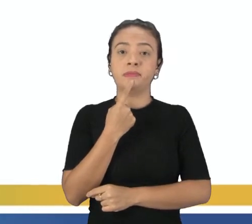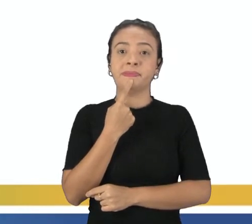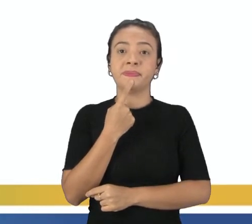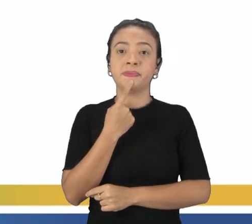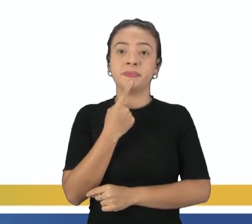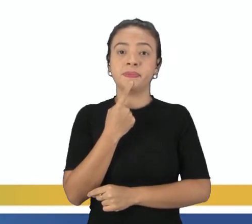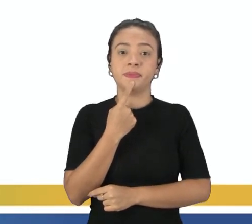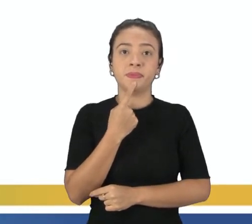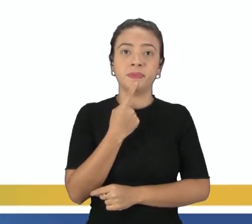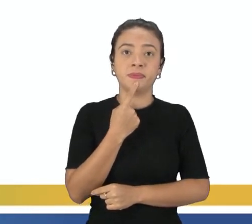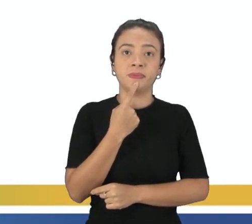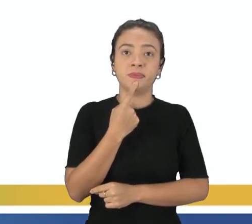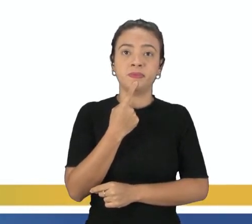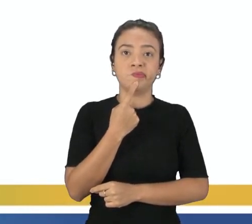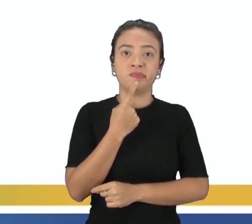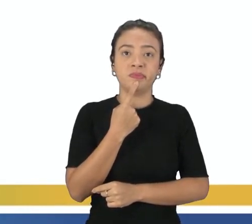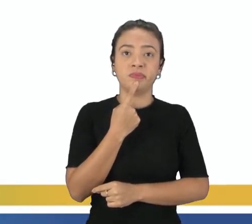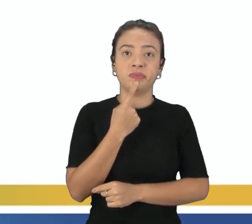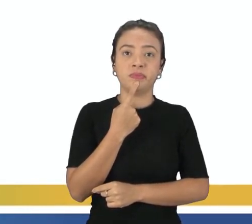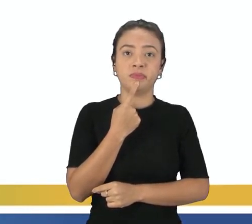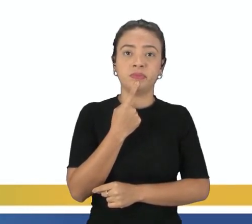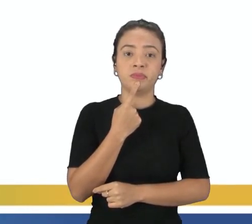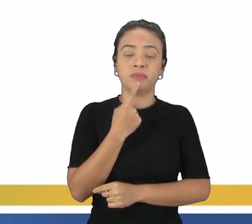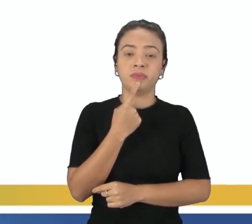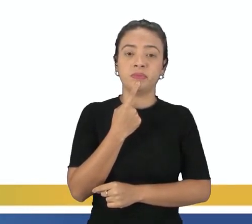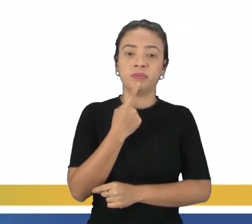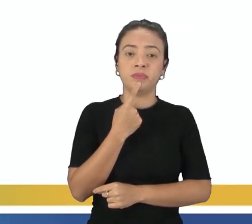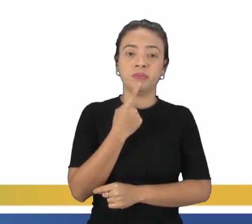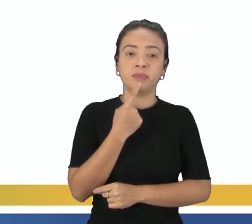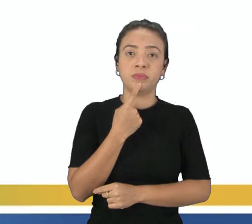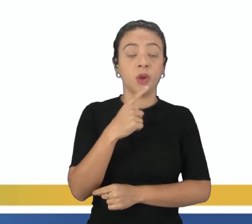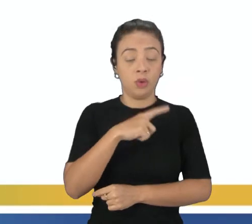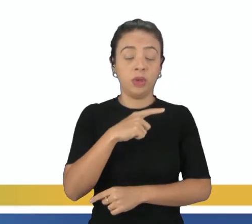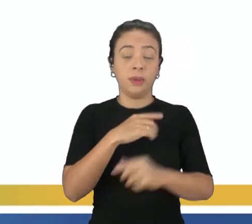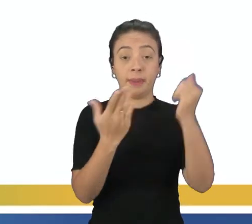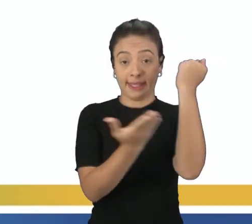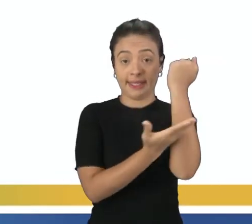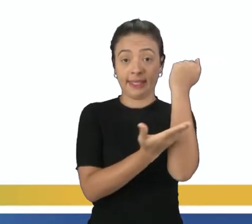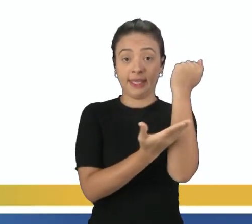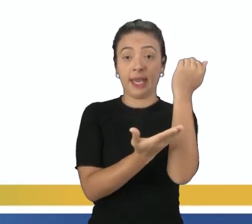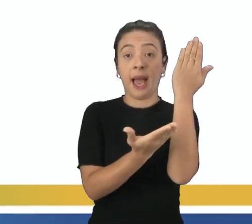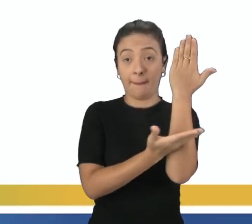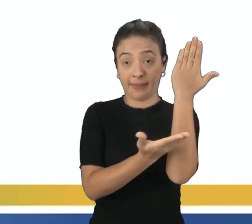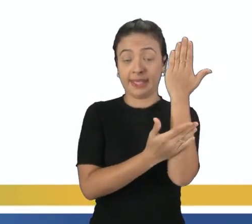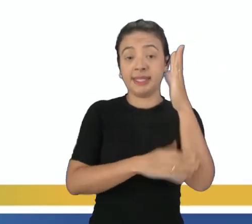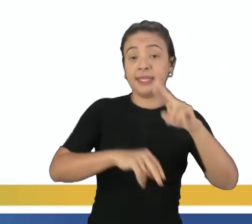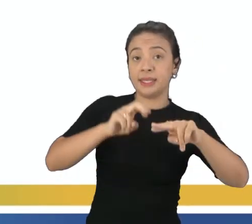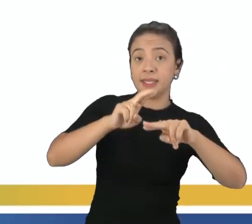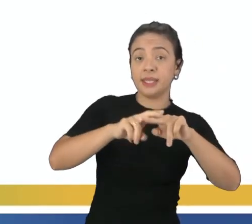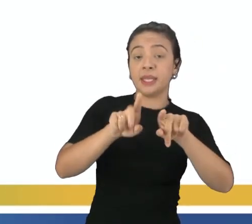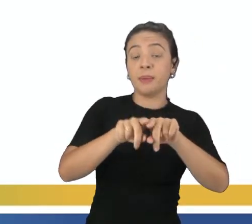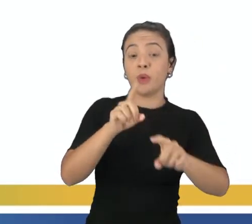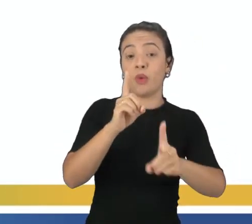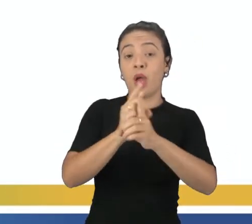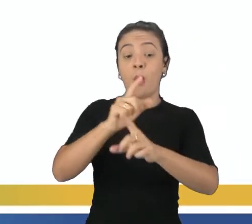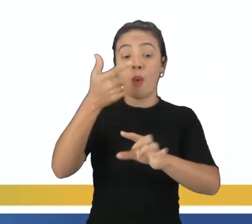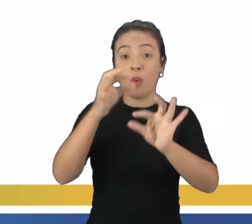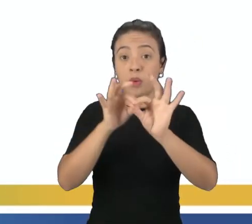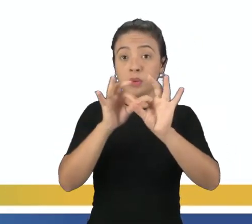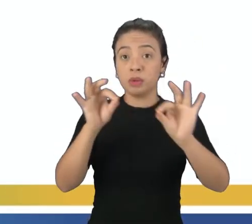né, a reta suporte desse pedaço de madeira da cadeira, e aí nós temos que achar uma outra